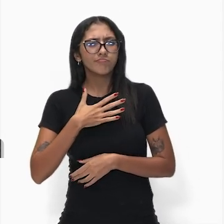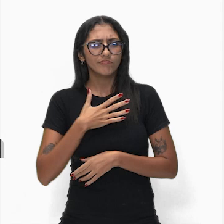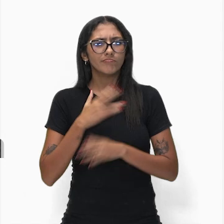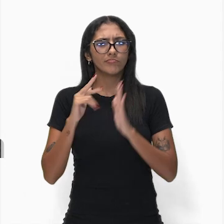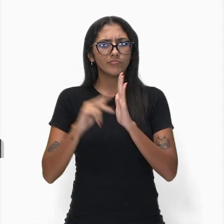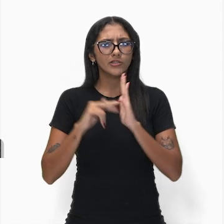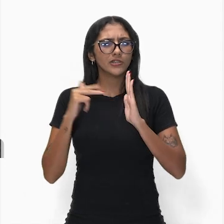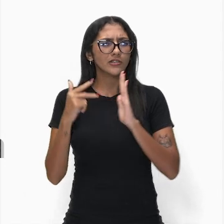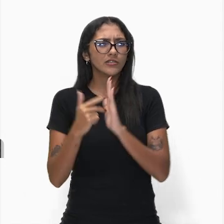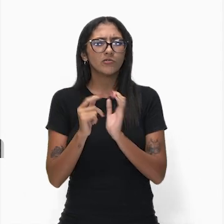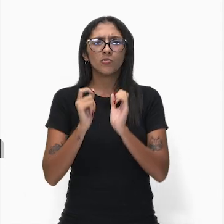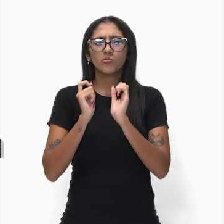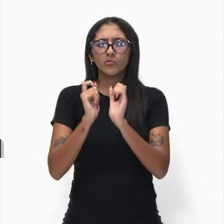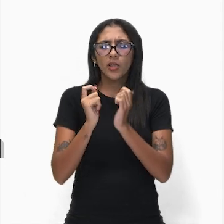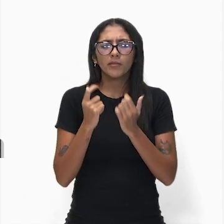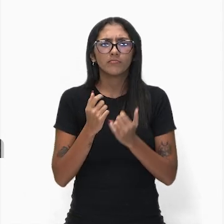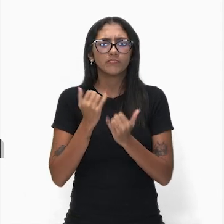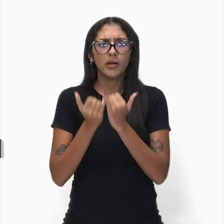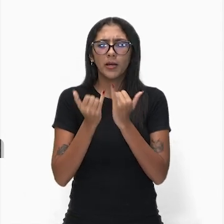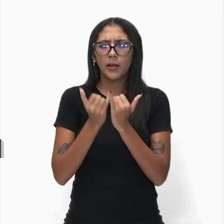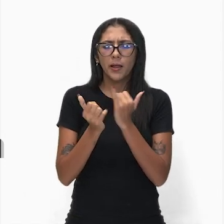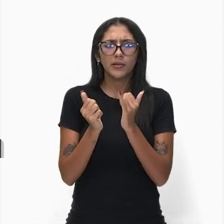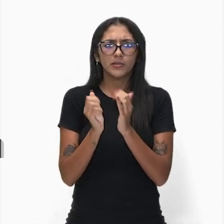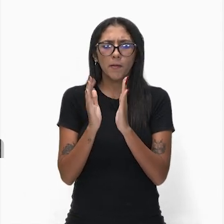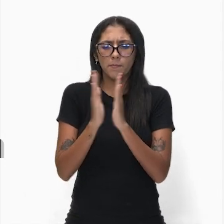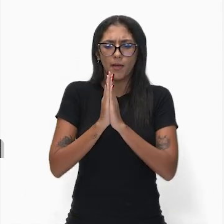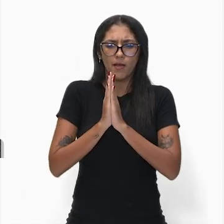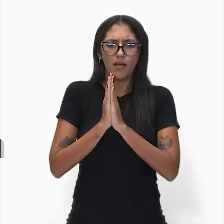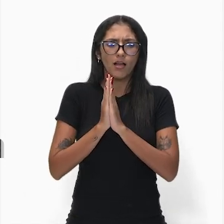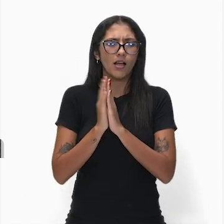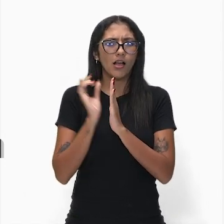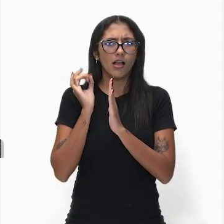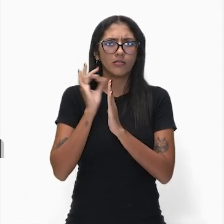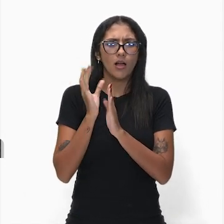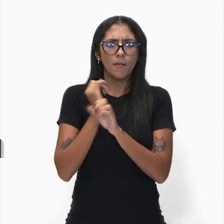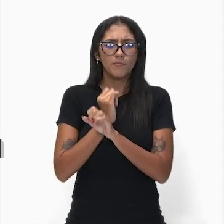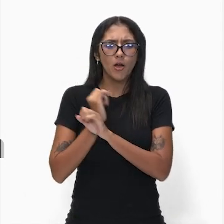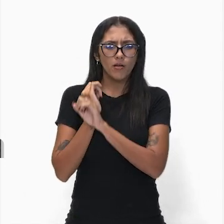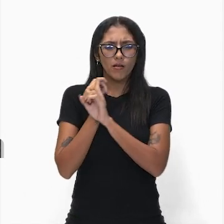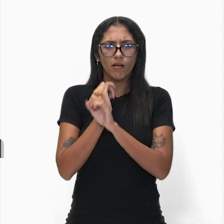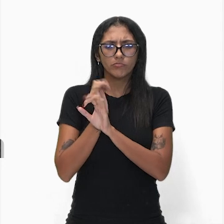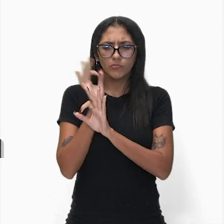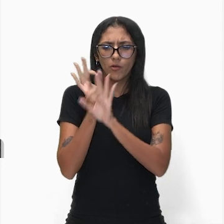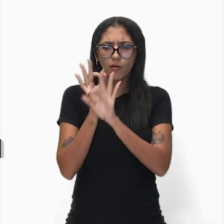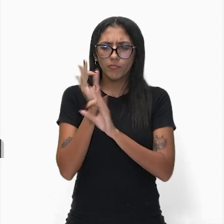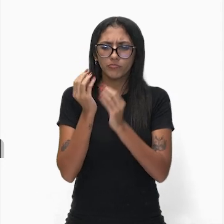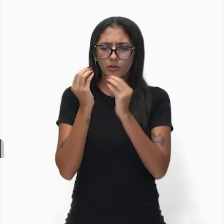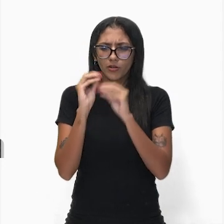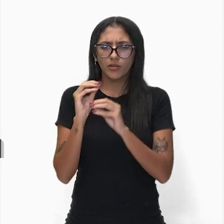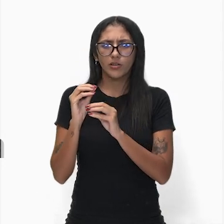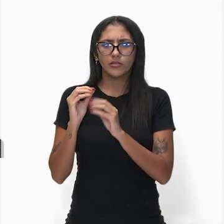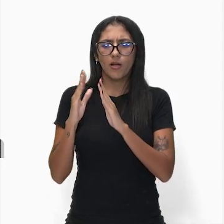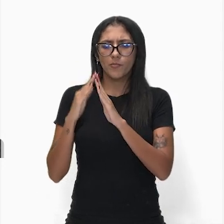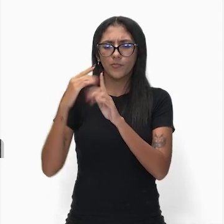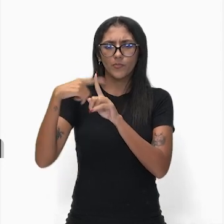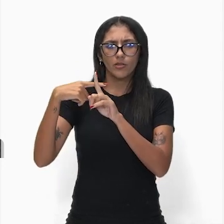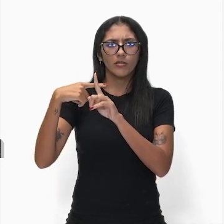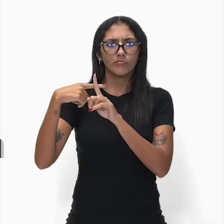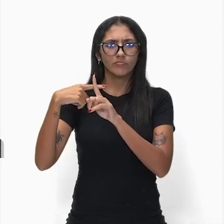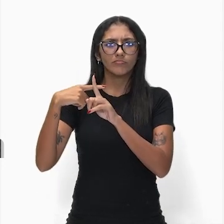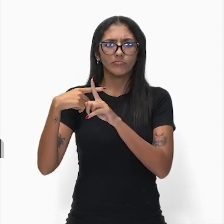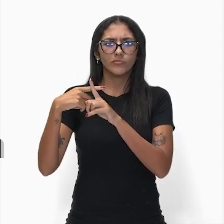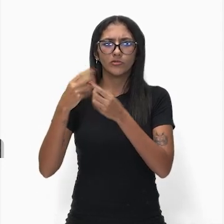mãos juntas, unidas, colocadas protetoramente pela autoridade da Igreja sobre